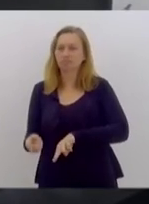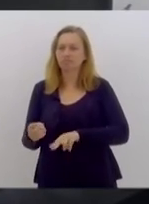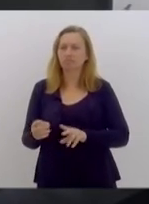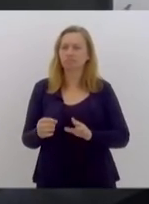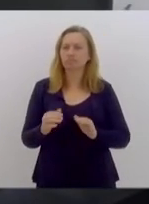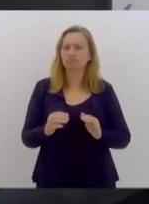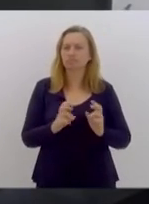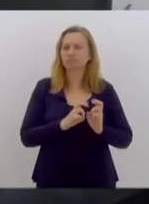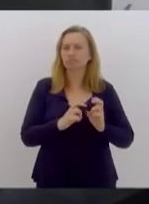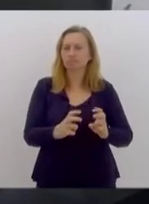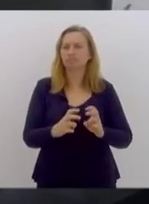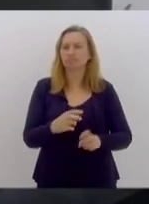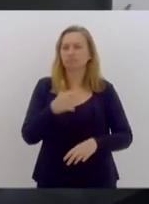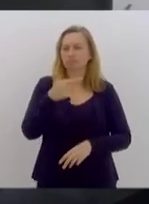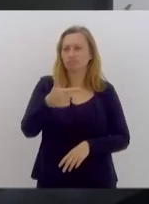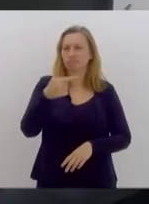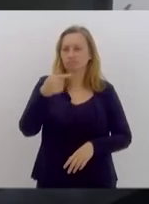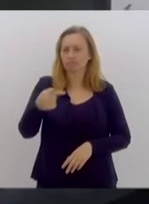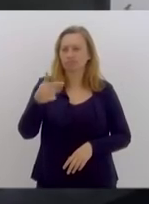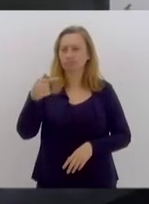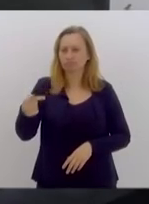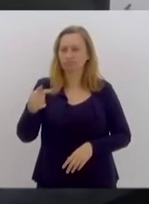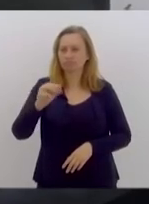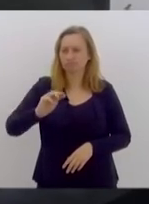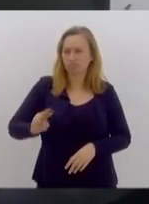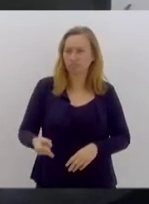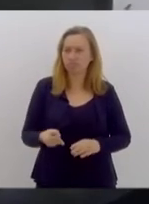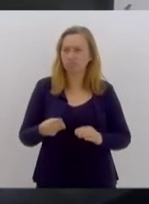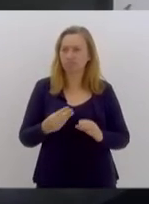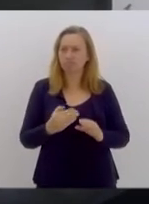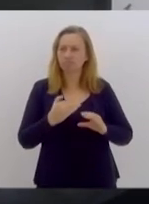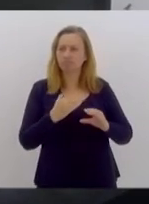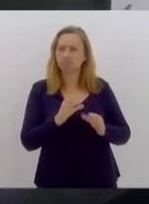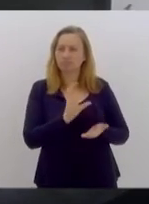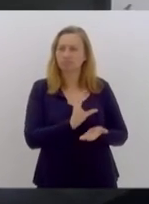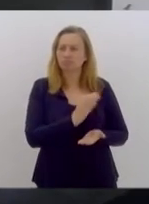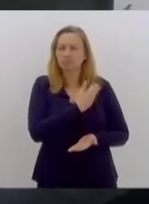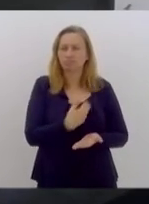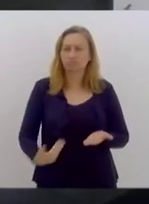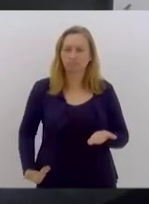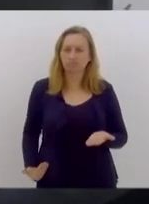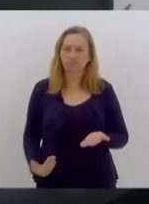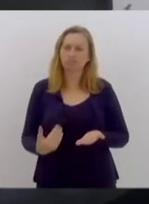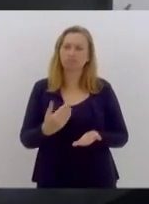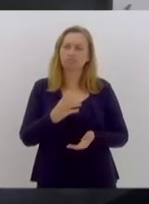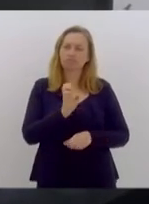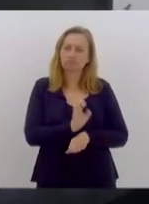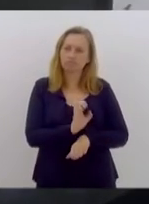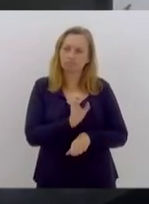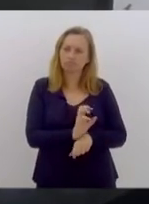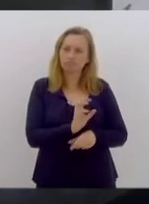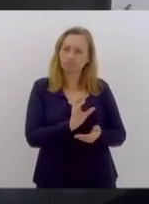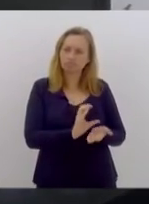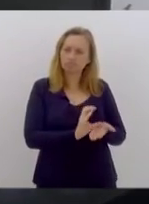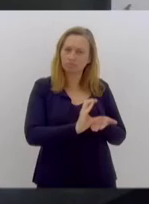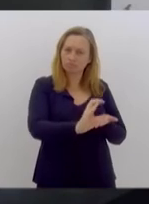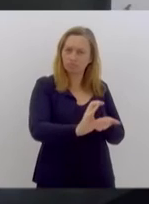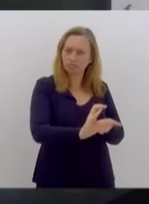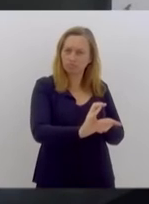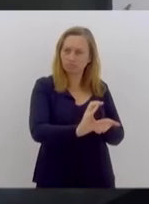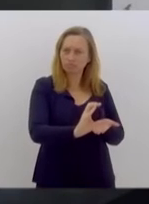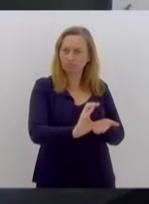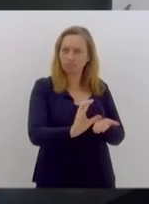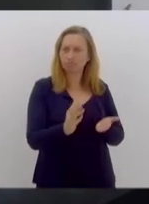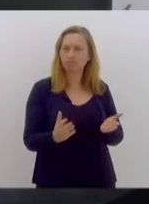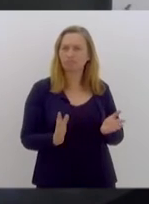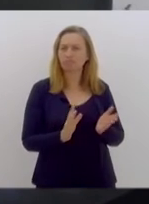sabemos 277 milhões que foram repassados pelo Estado Deputado Municipal foram 277 milhões foi repassado vão chegar até